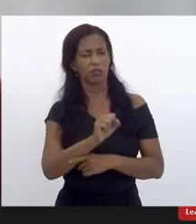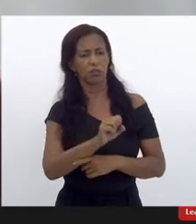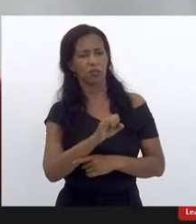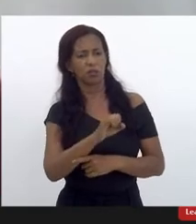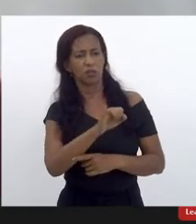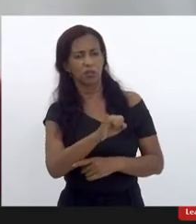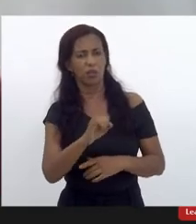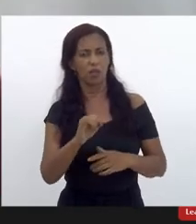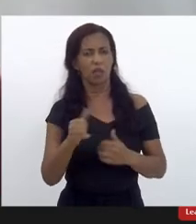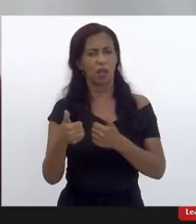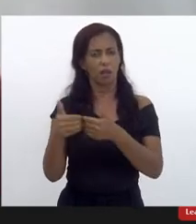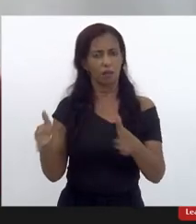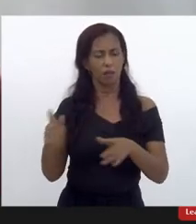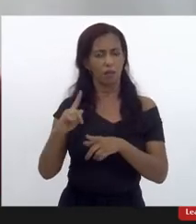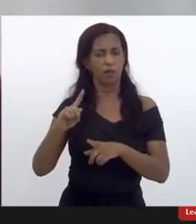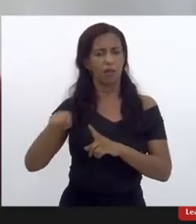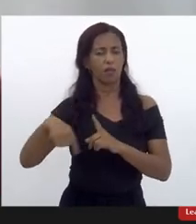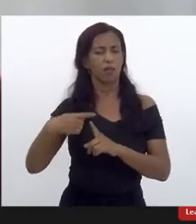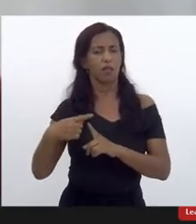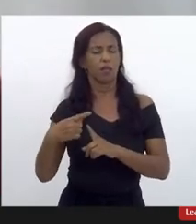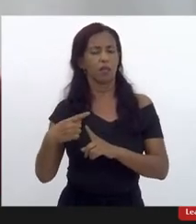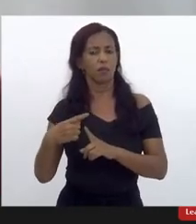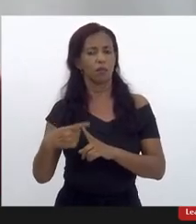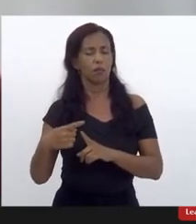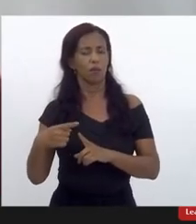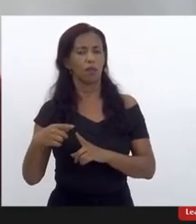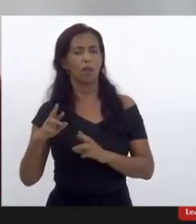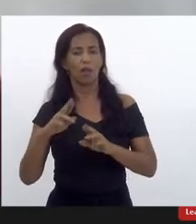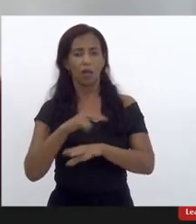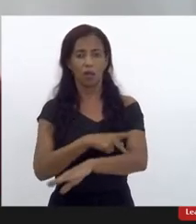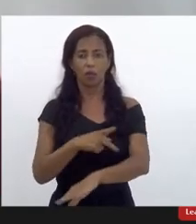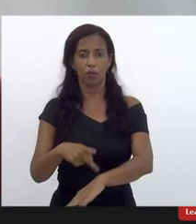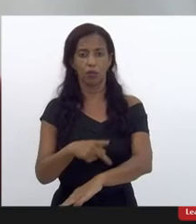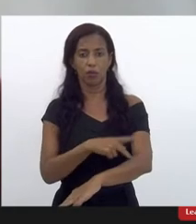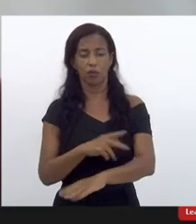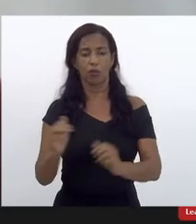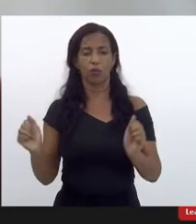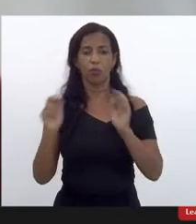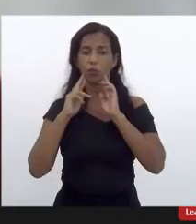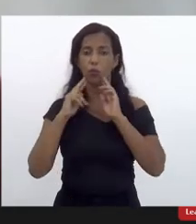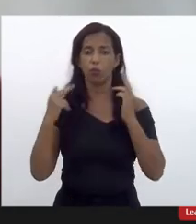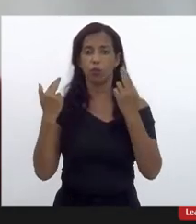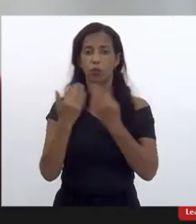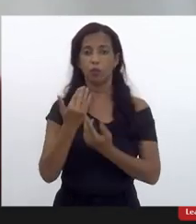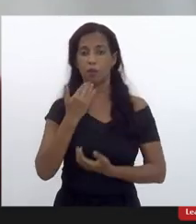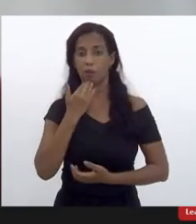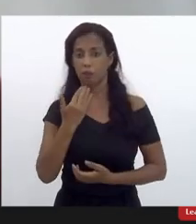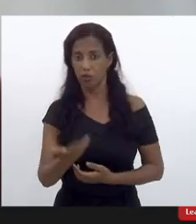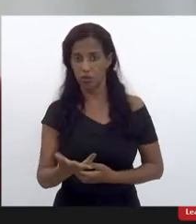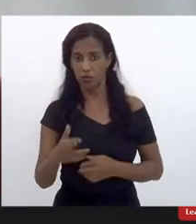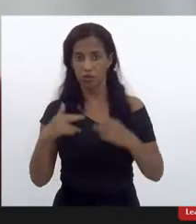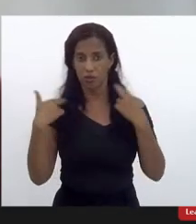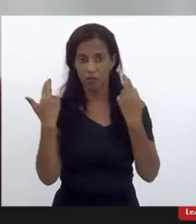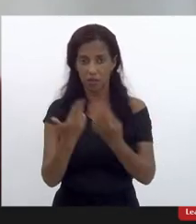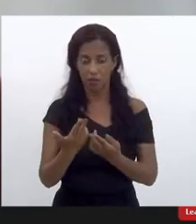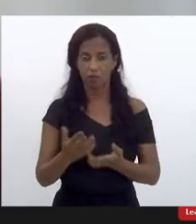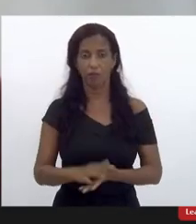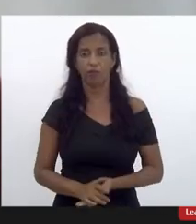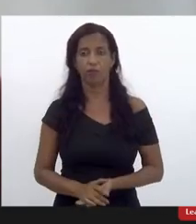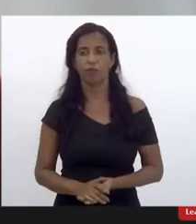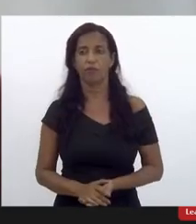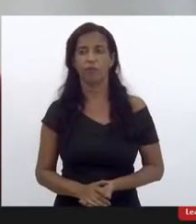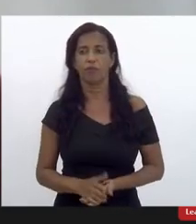que tivemos, na última reunião com as pedagogas, para solicitar essa reunião, tá? Para solicitar essa reunião, vou